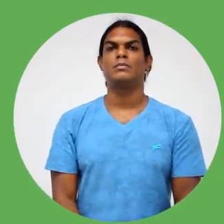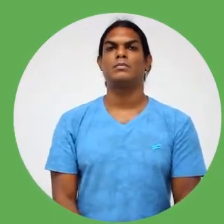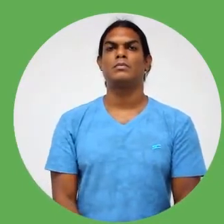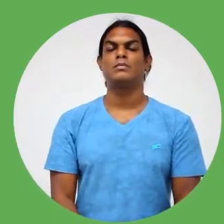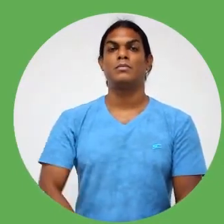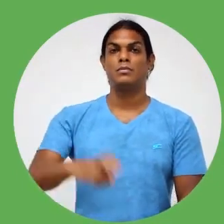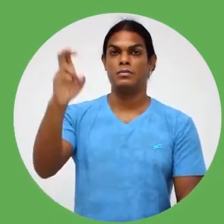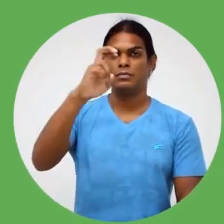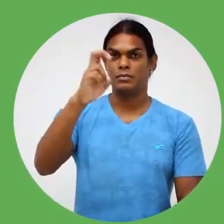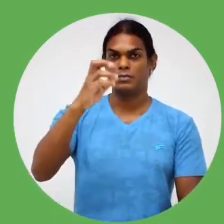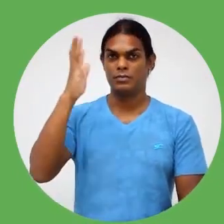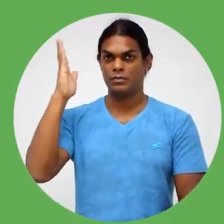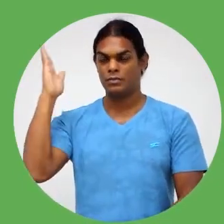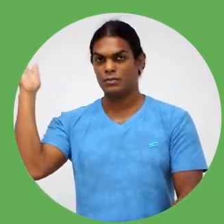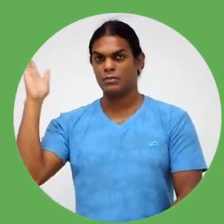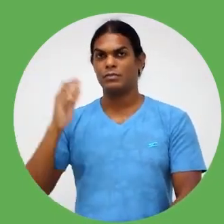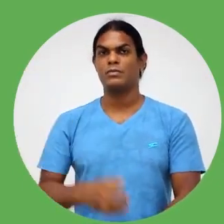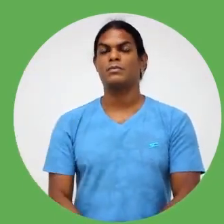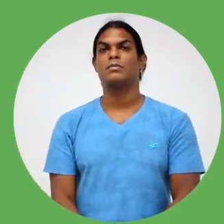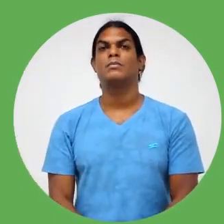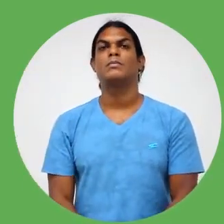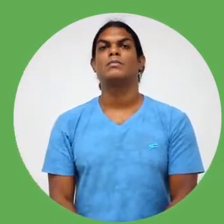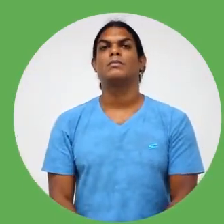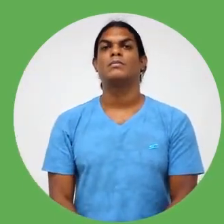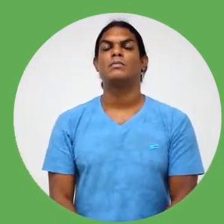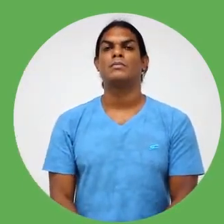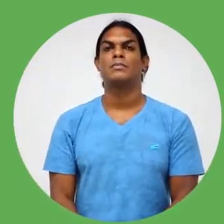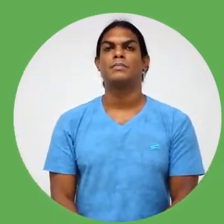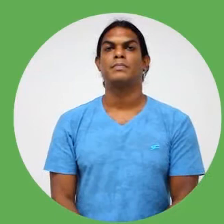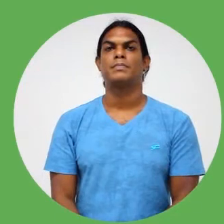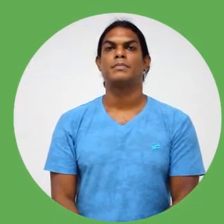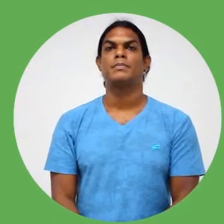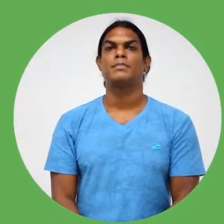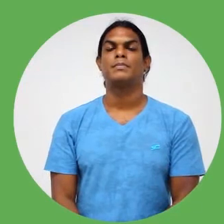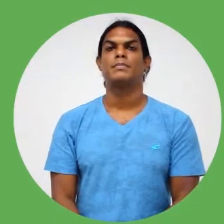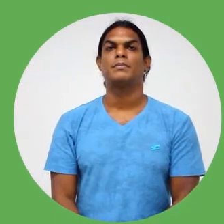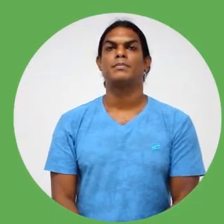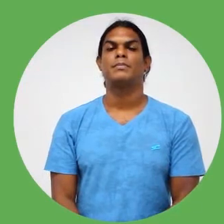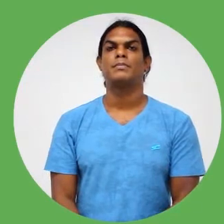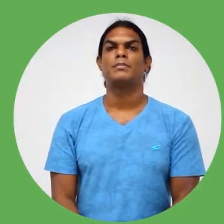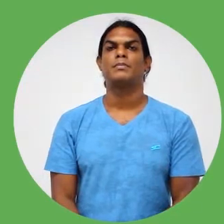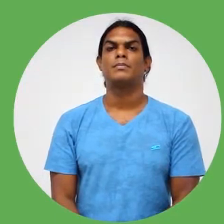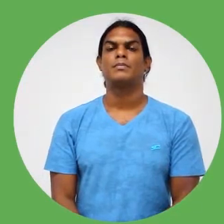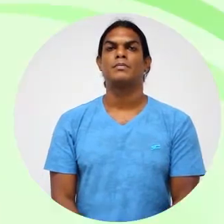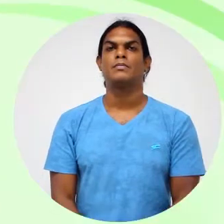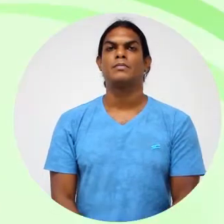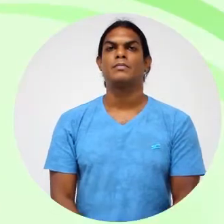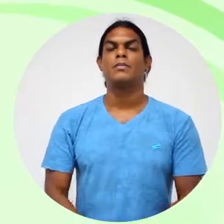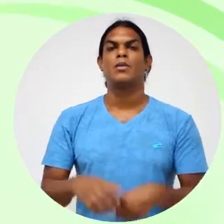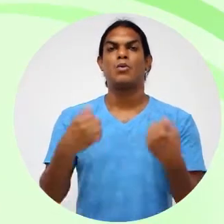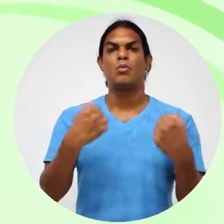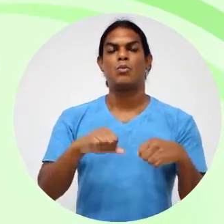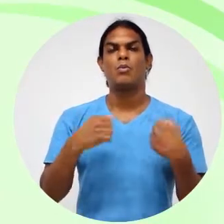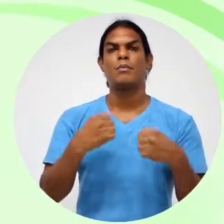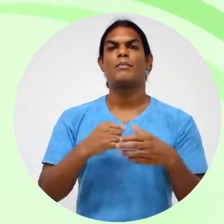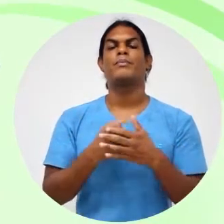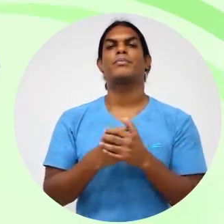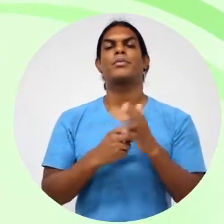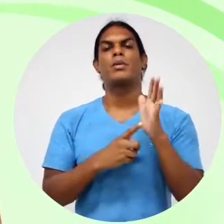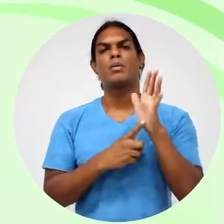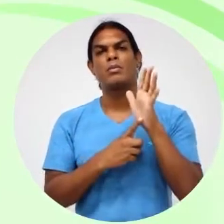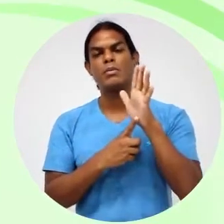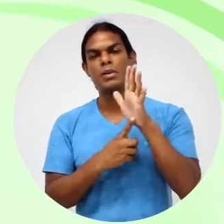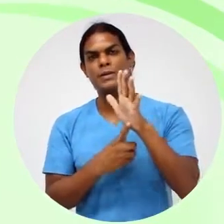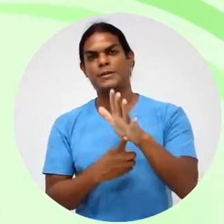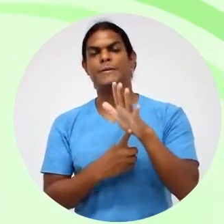5, eu posso ainda acompanhar todo o progresso do aluno ao longo do tempo. Eu posso ir publicando as fotos, né,